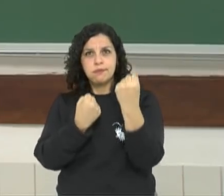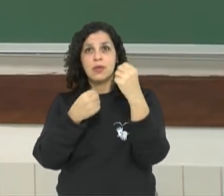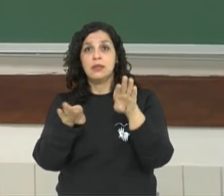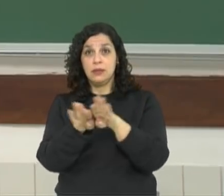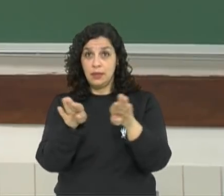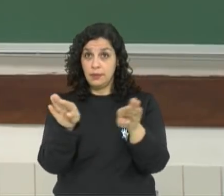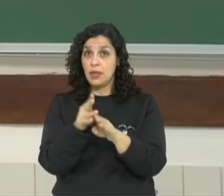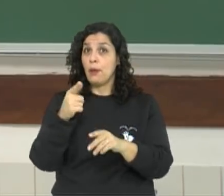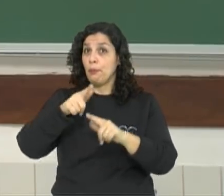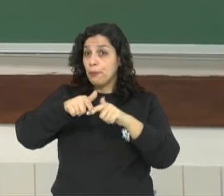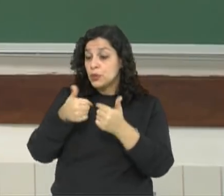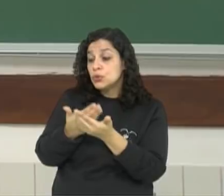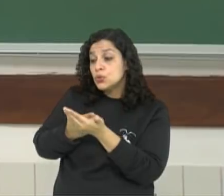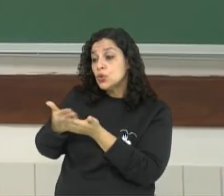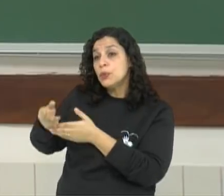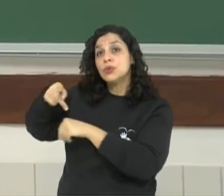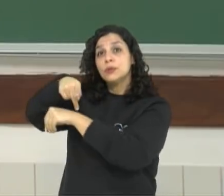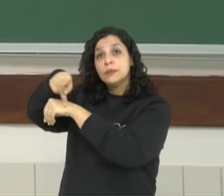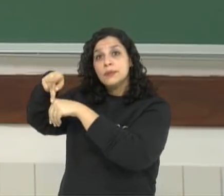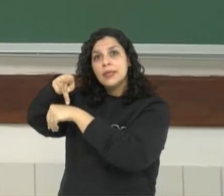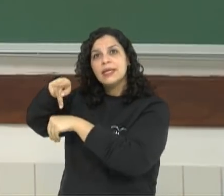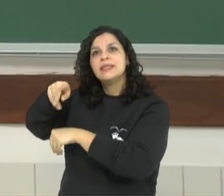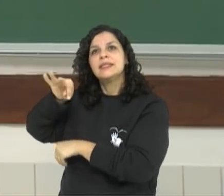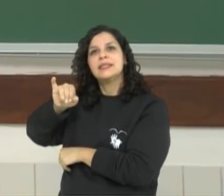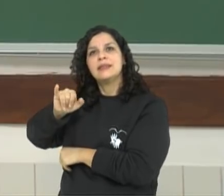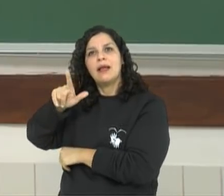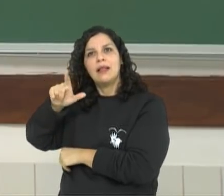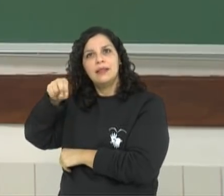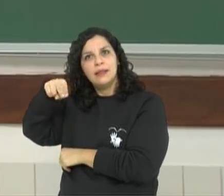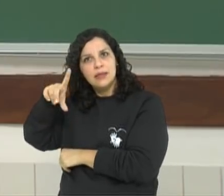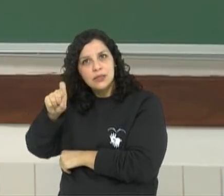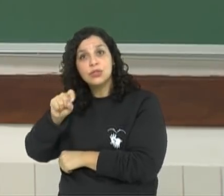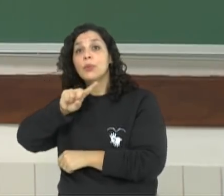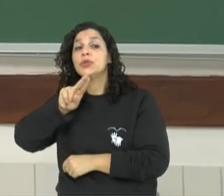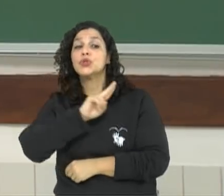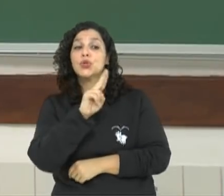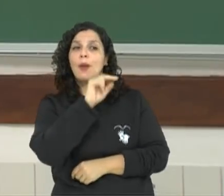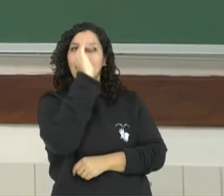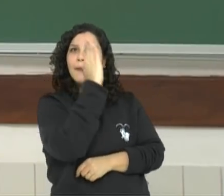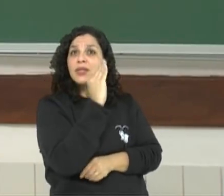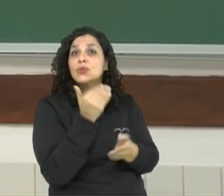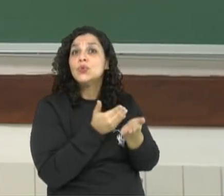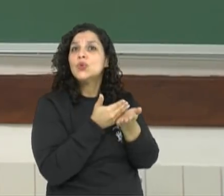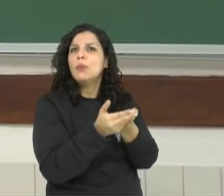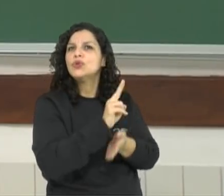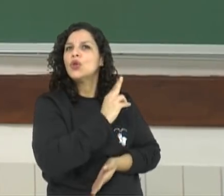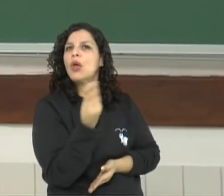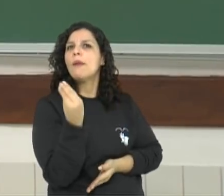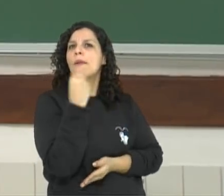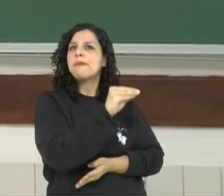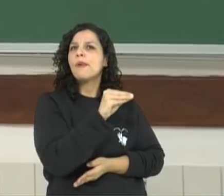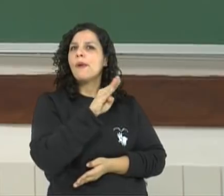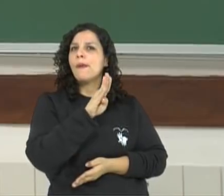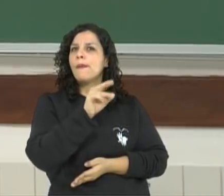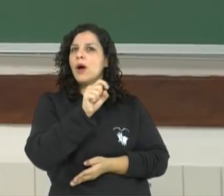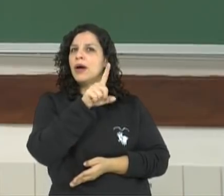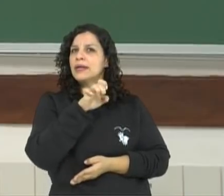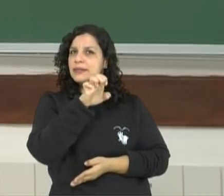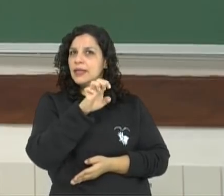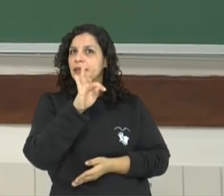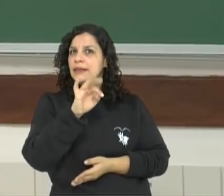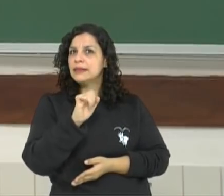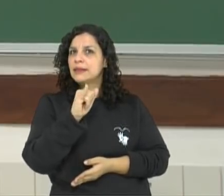como a luta tinha origem lá na Tailândia, por isso, no Brasil, ele acabou inicialmente recebendo esse nome de